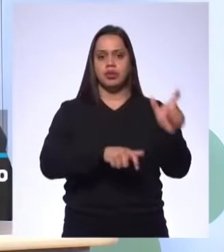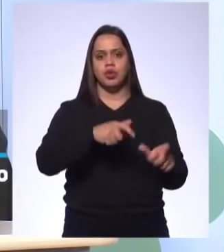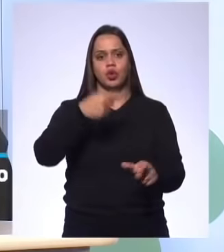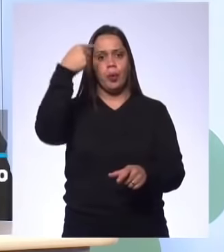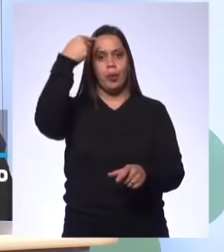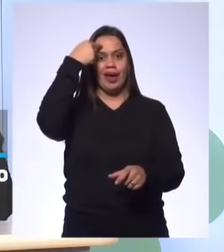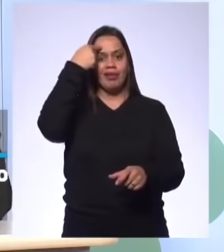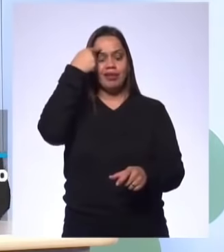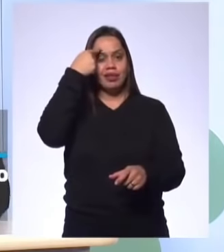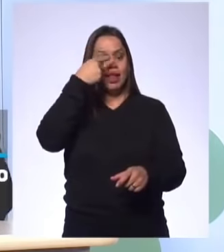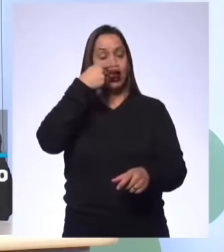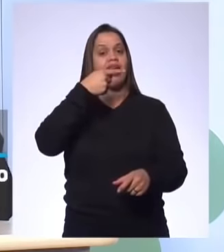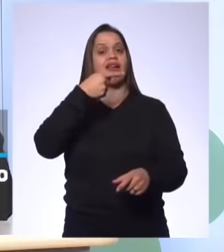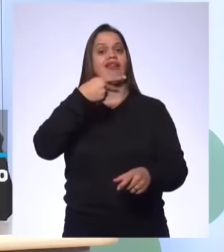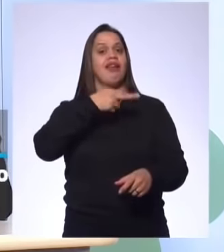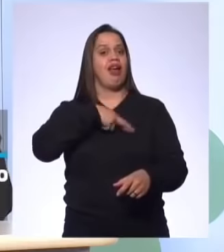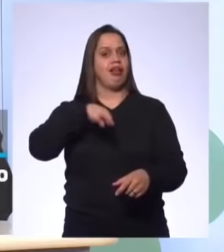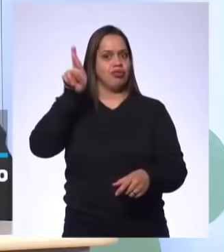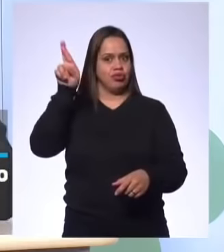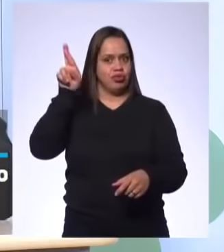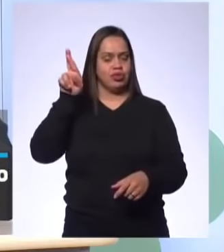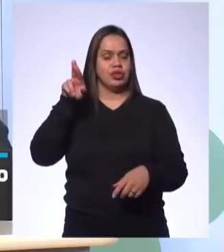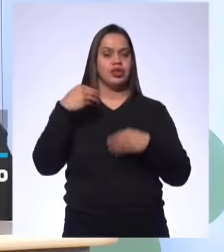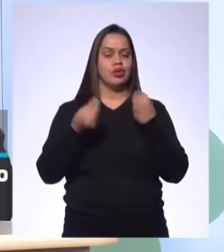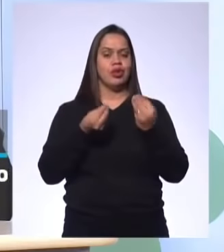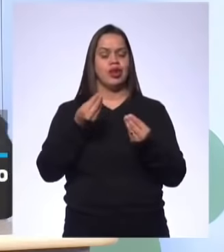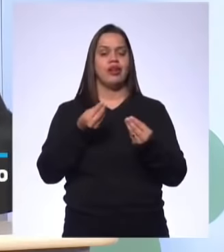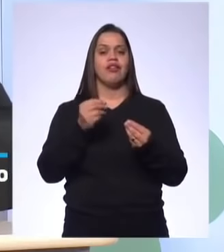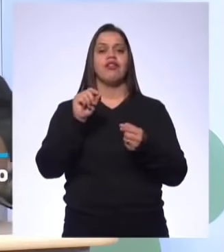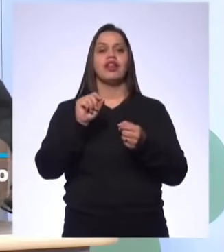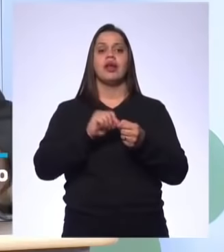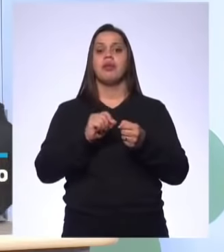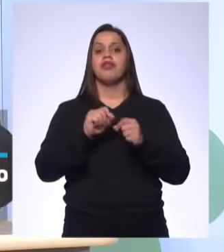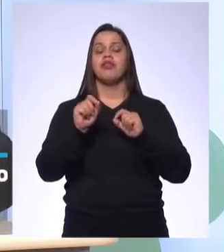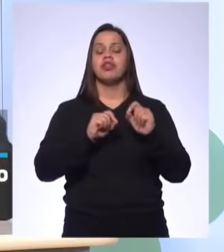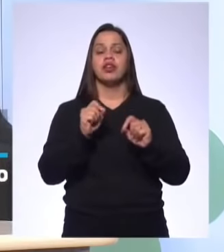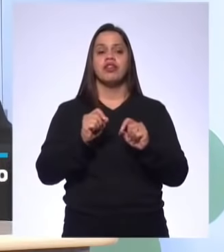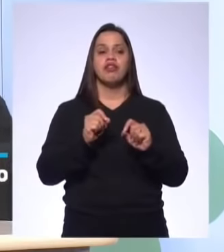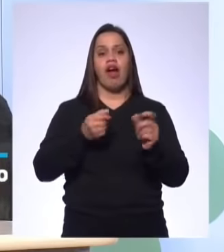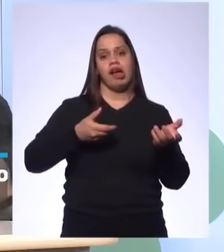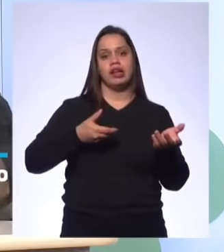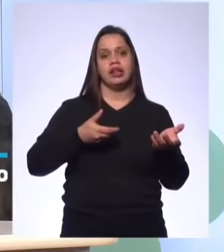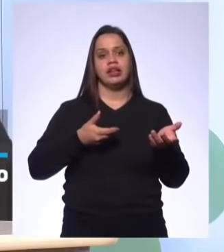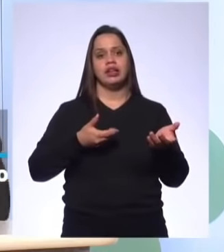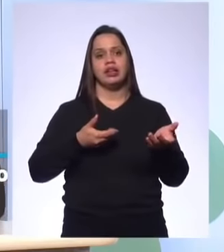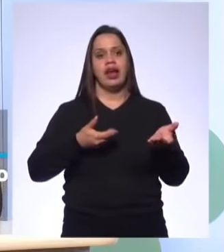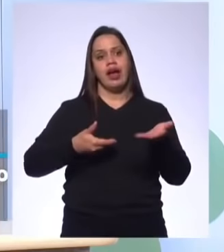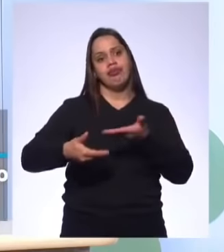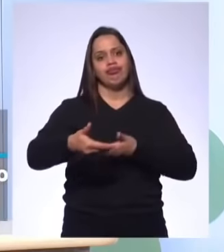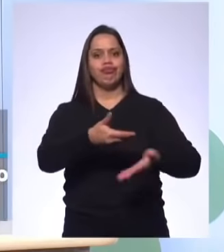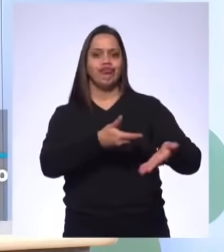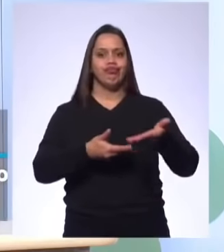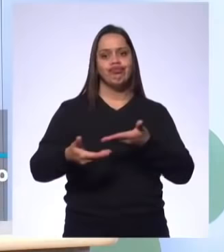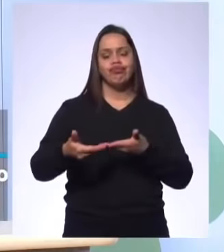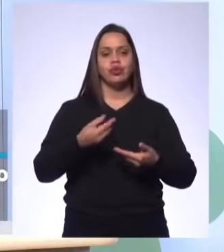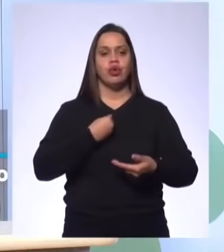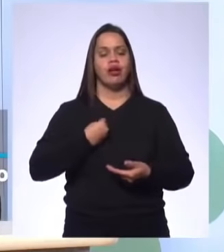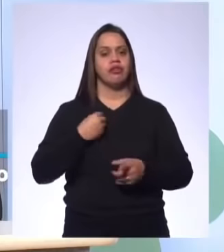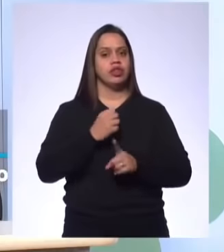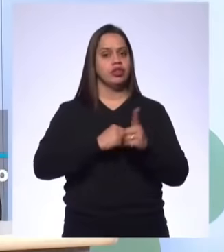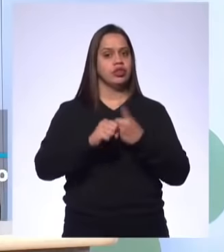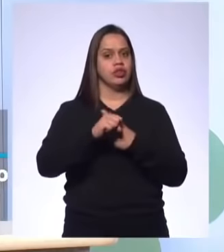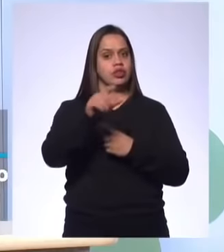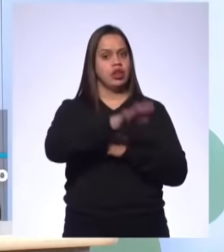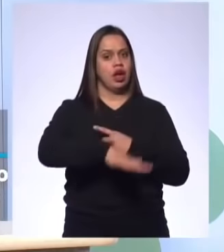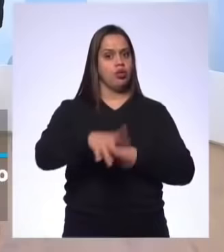vai articular-se com a vida social do povo. E como a professora Janaína